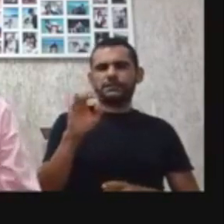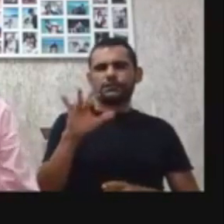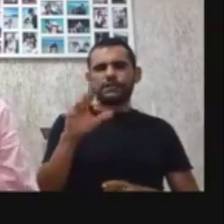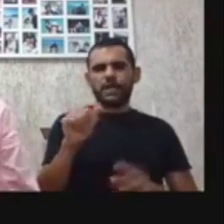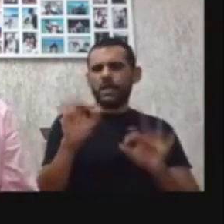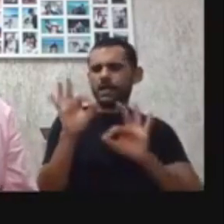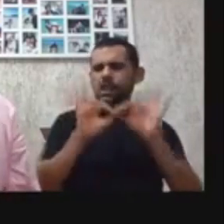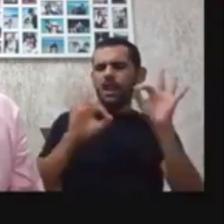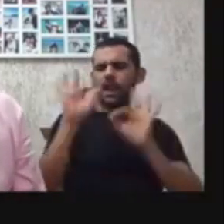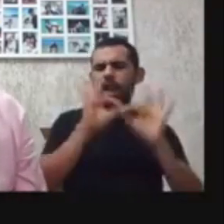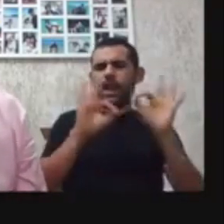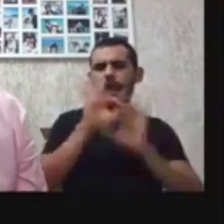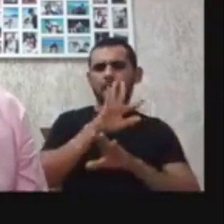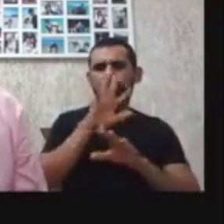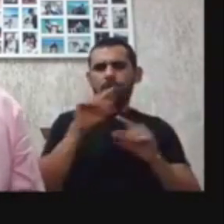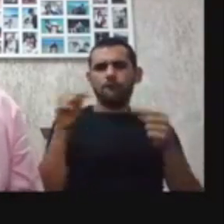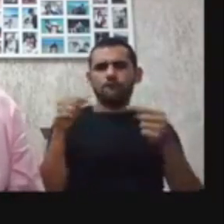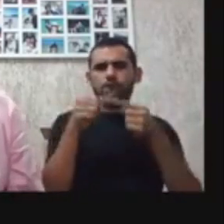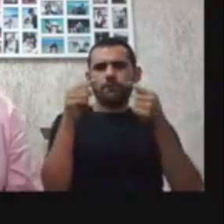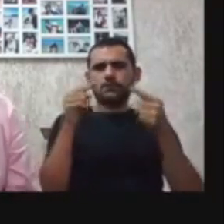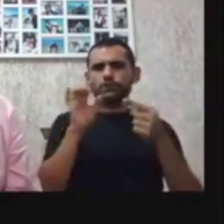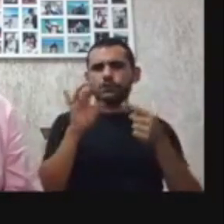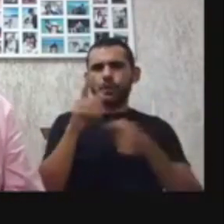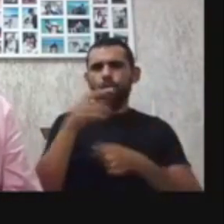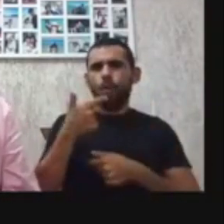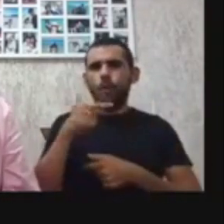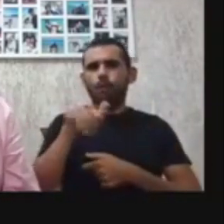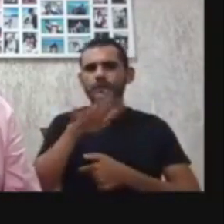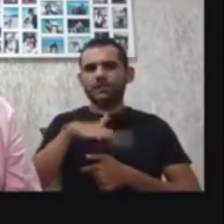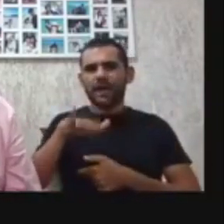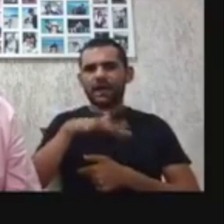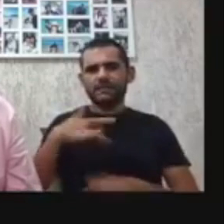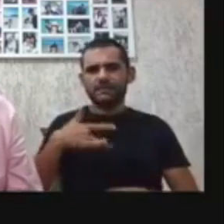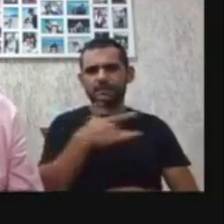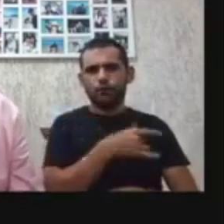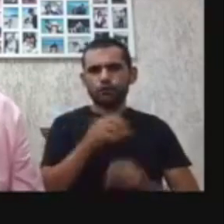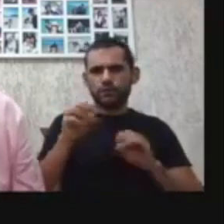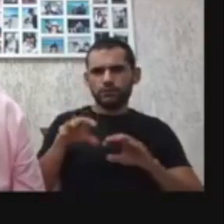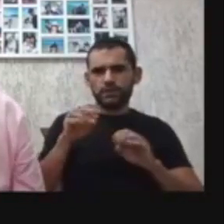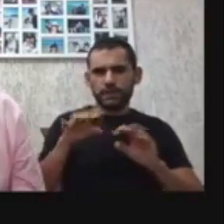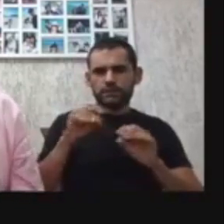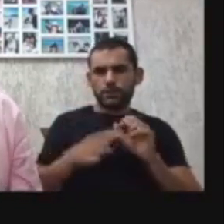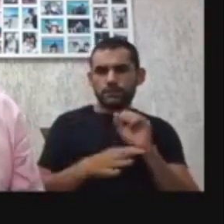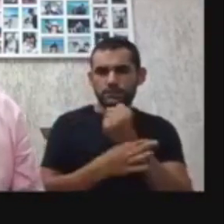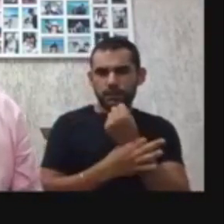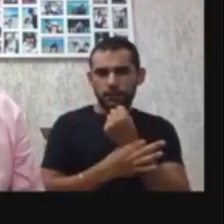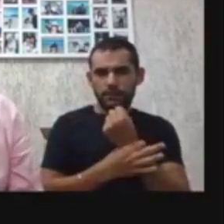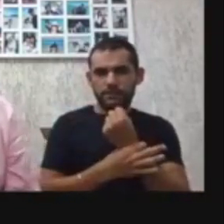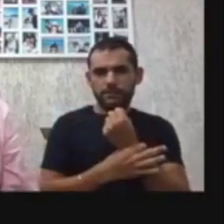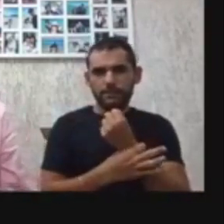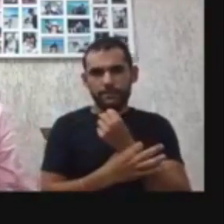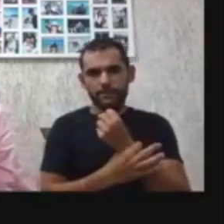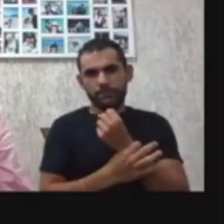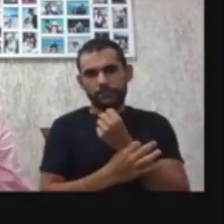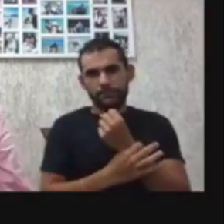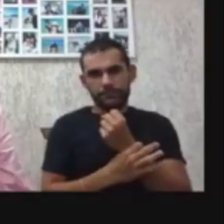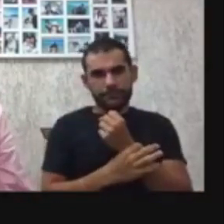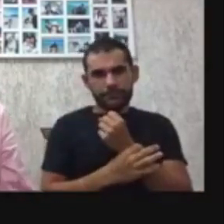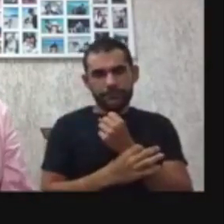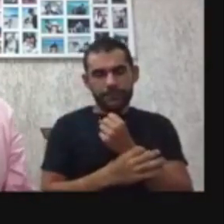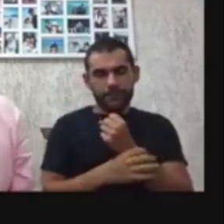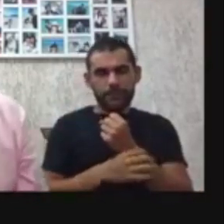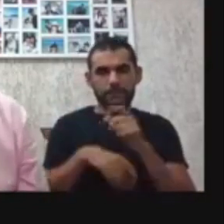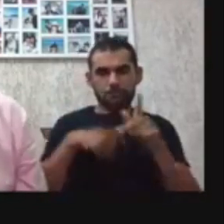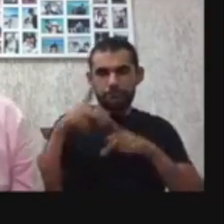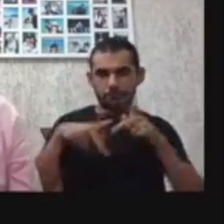em detrimento de outras áreas, como saúde, educação, segurança, no que realmente a população